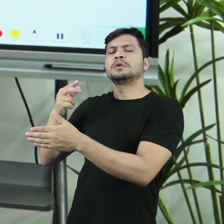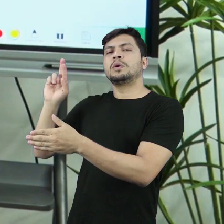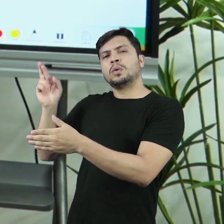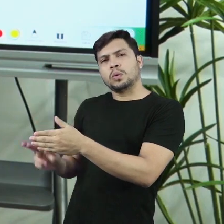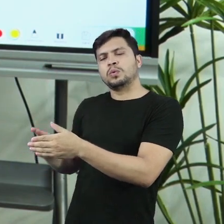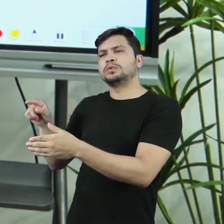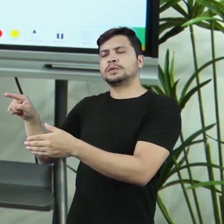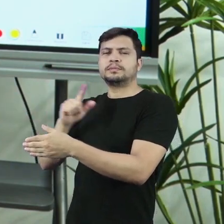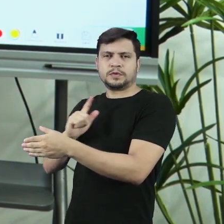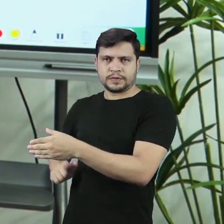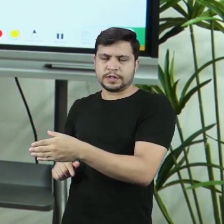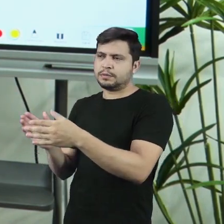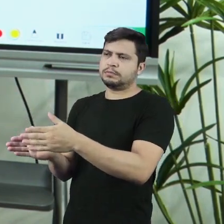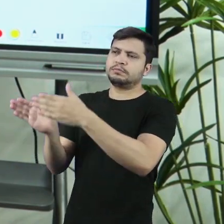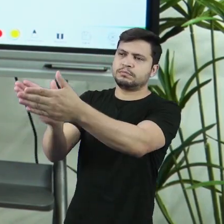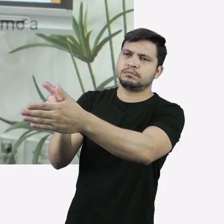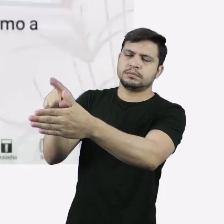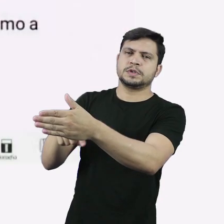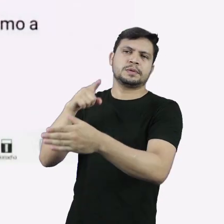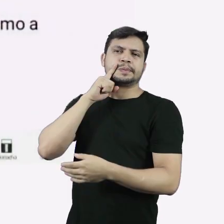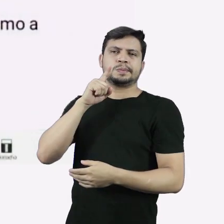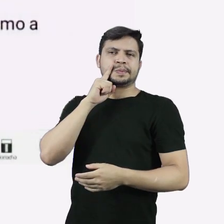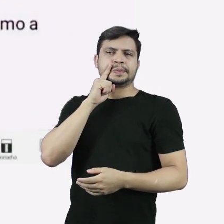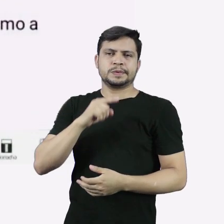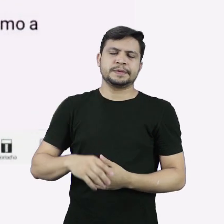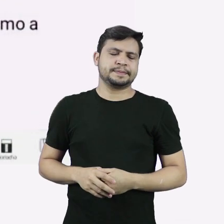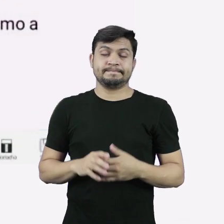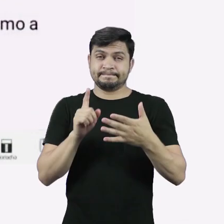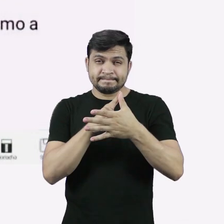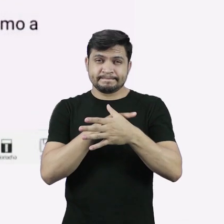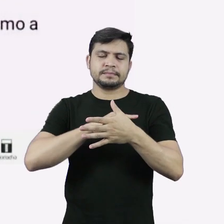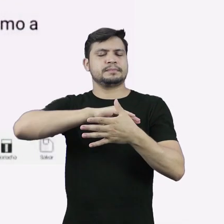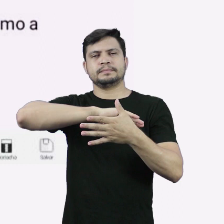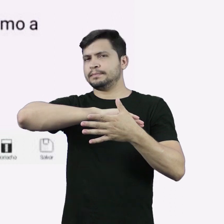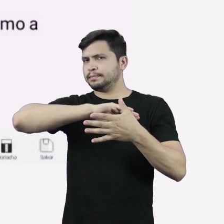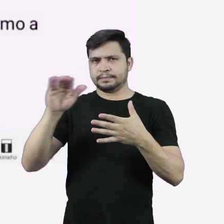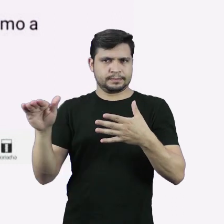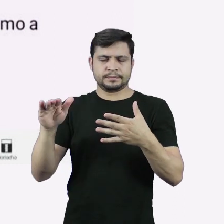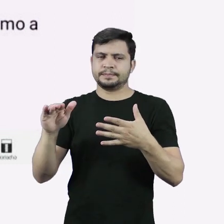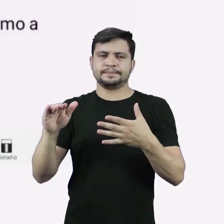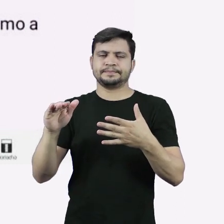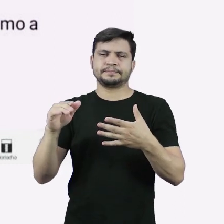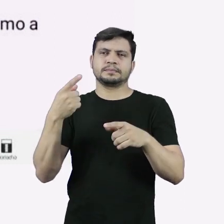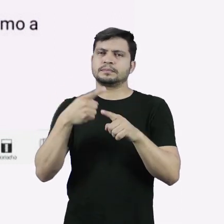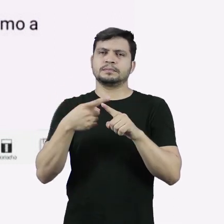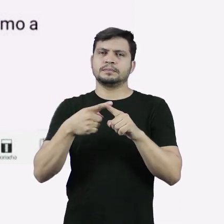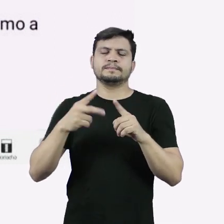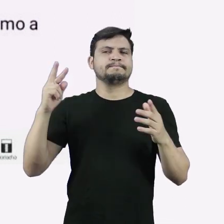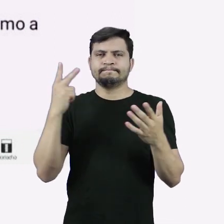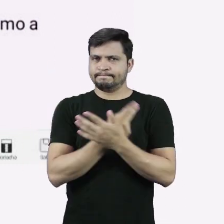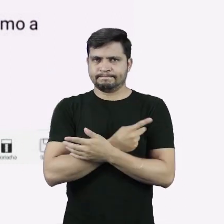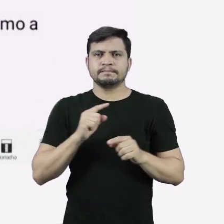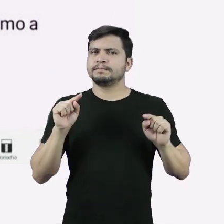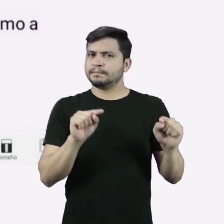outro lado pelos Estados Unidos. Então, de forma nenhuma, eu marcaria o item A, justamente por colocar a Alemanha nazista dentro desse